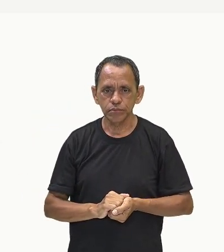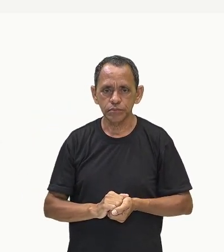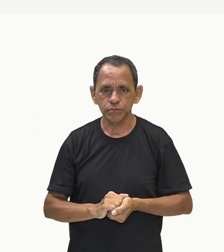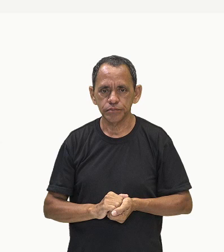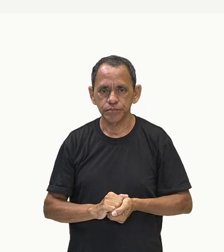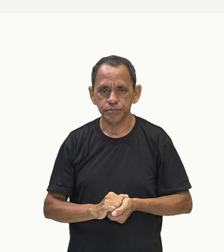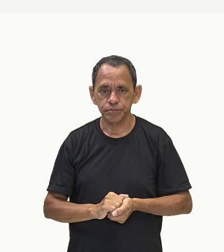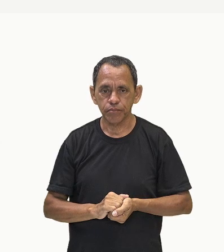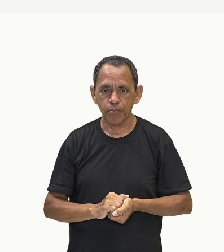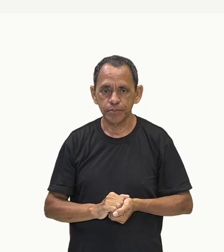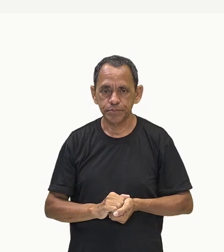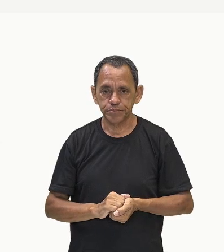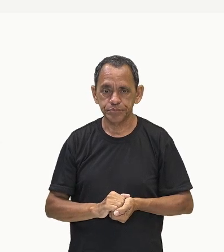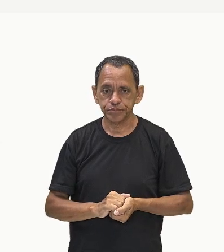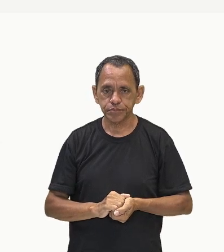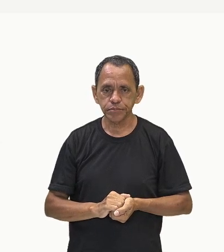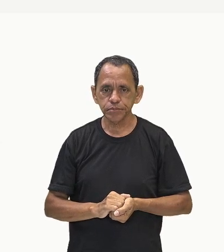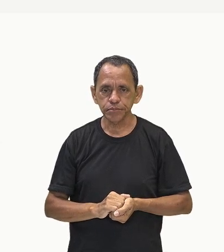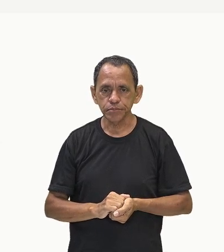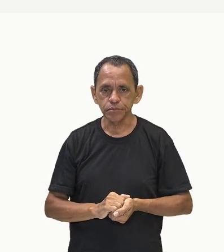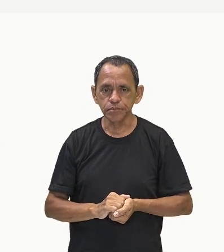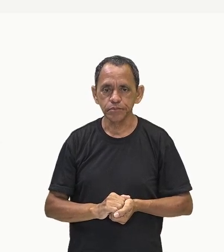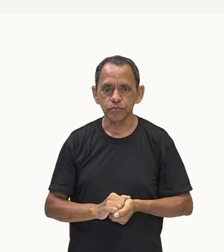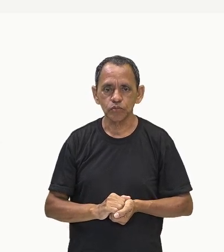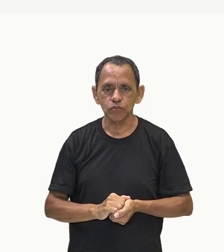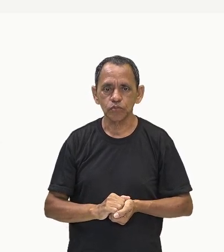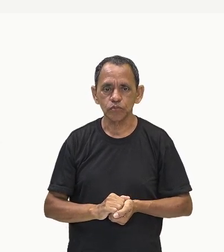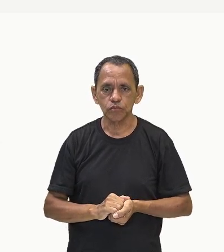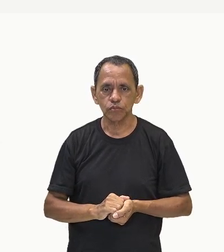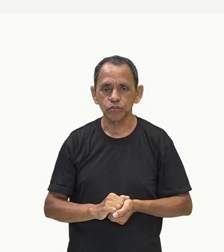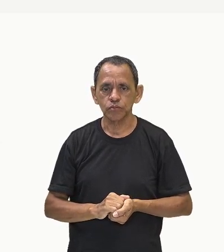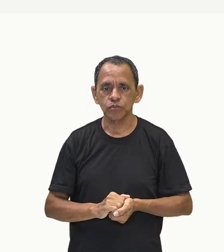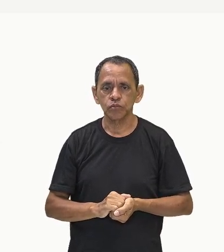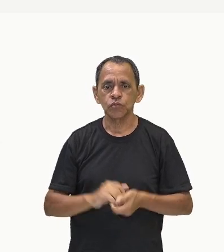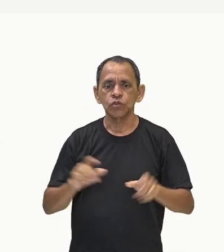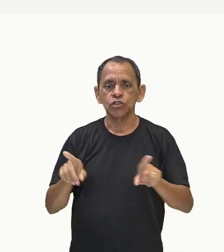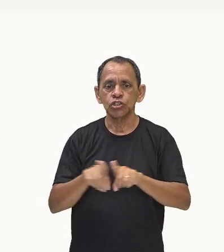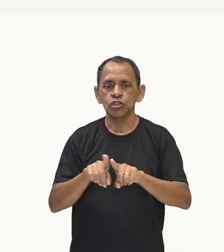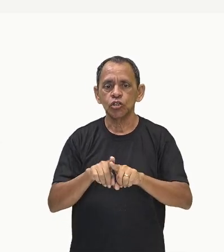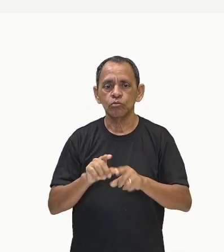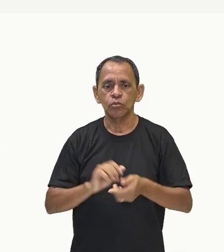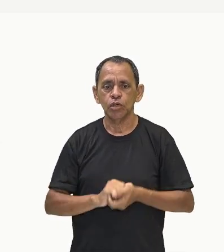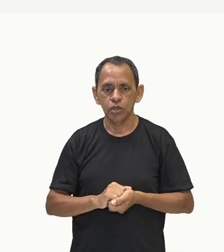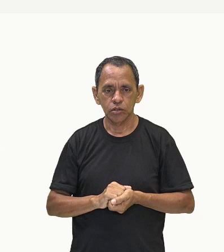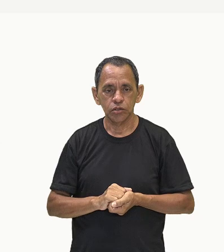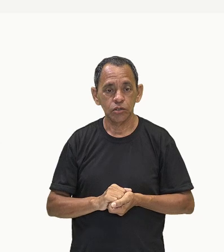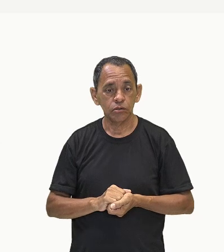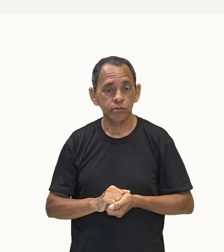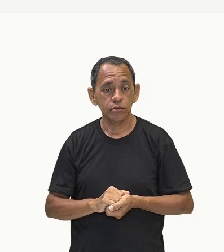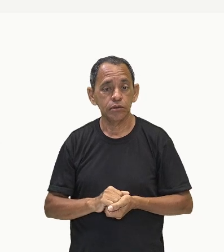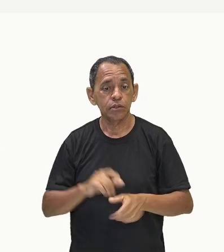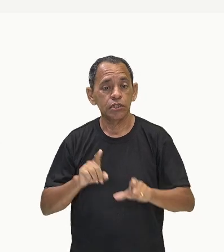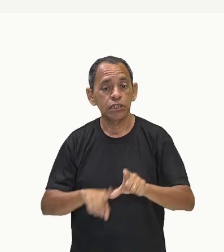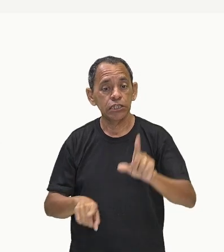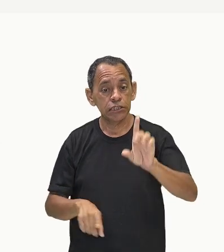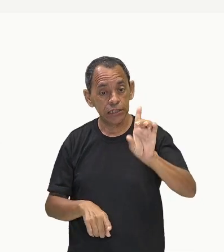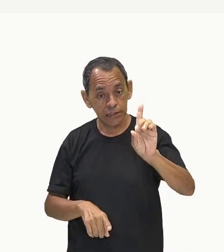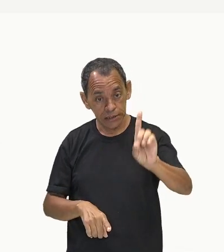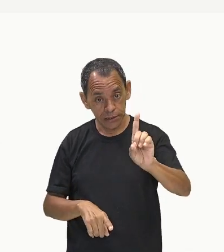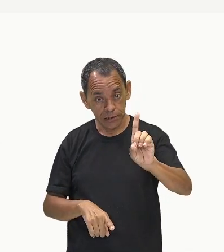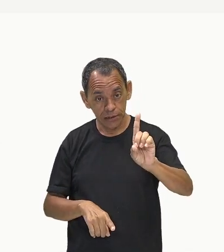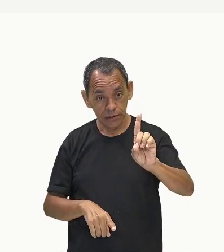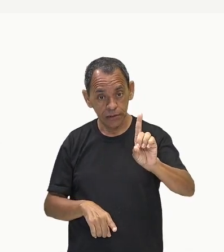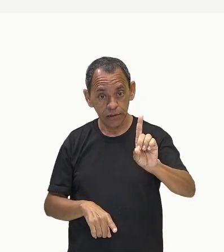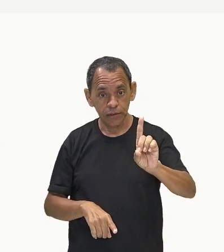né? Aquelas pirâmides invertidas. Também. O dodecaedro é o único poliedro de Platão cujas